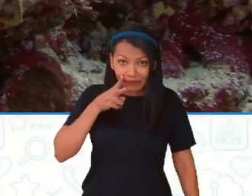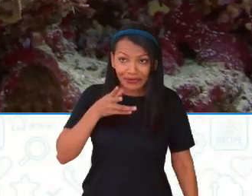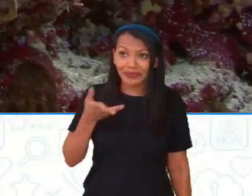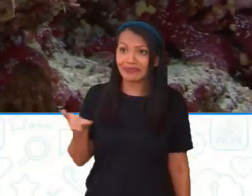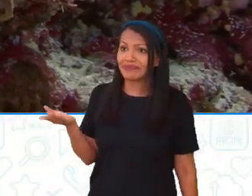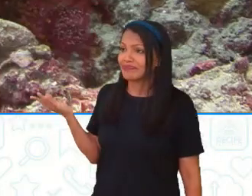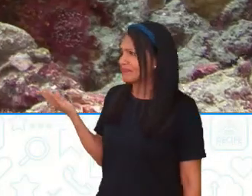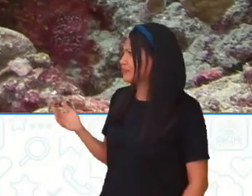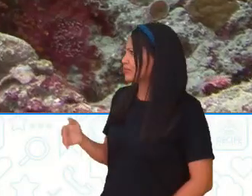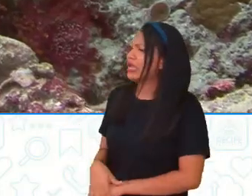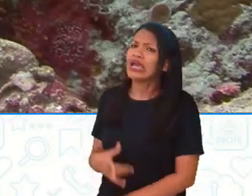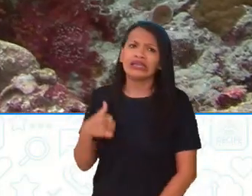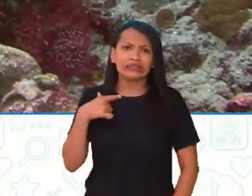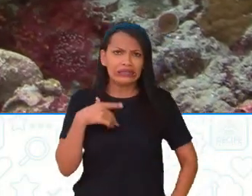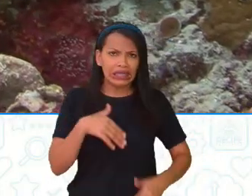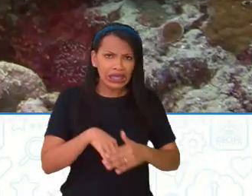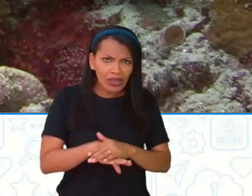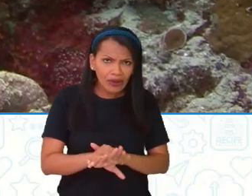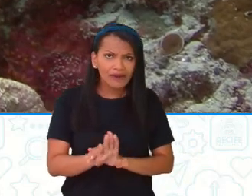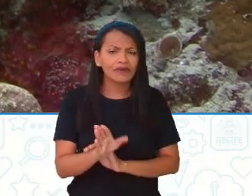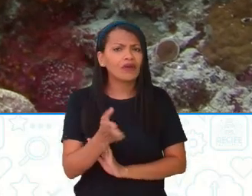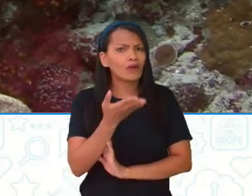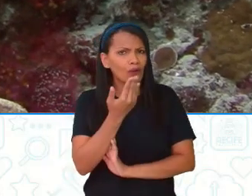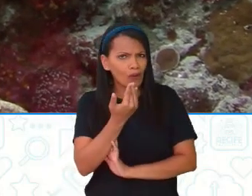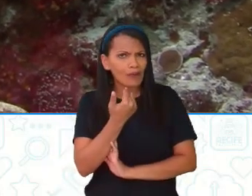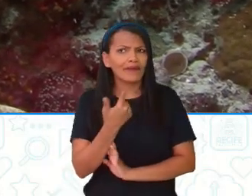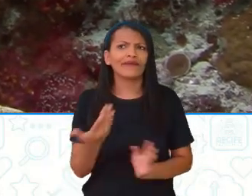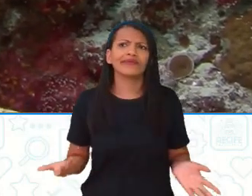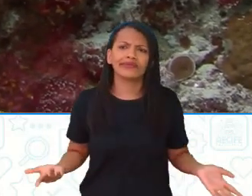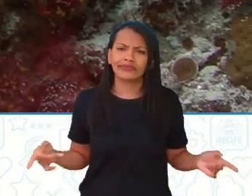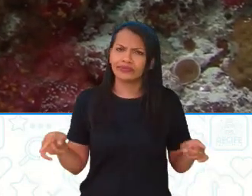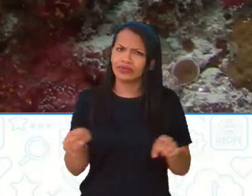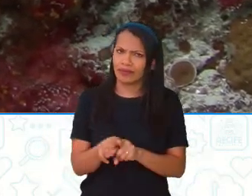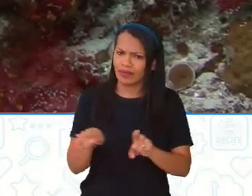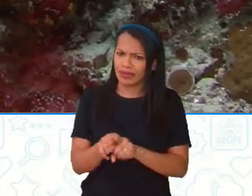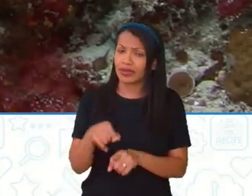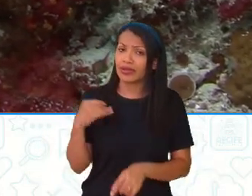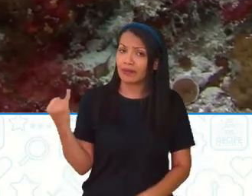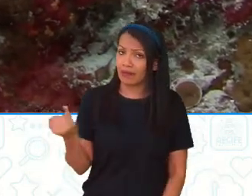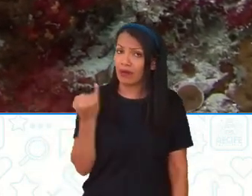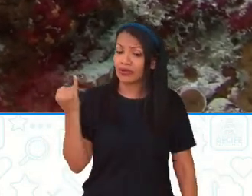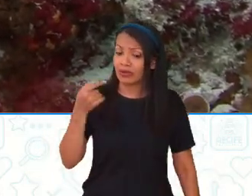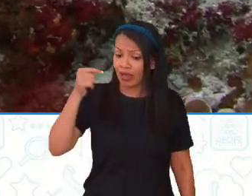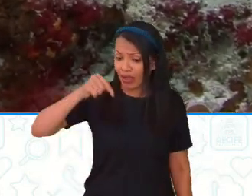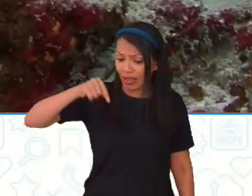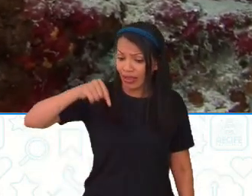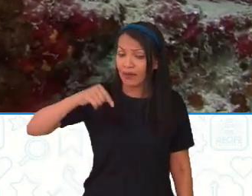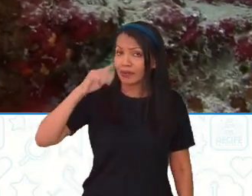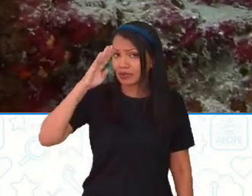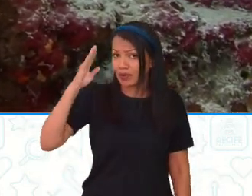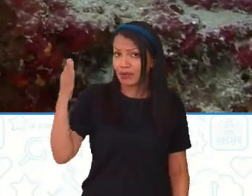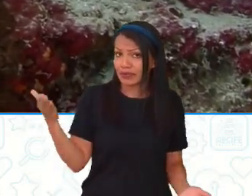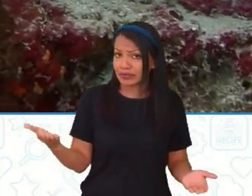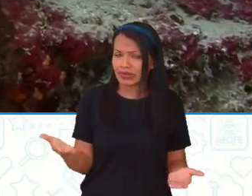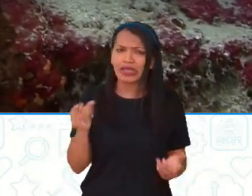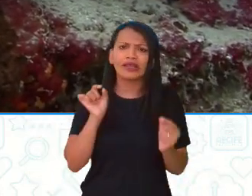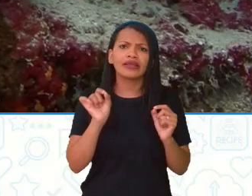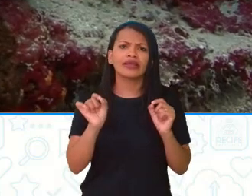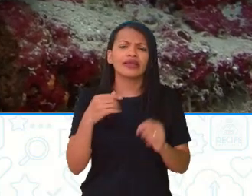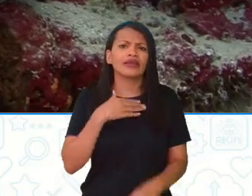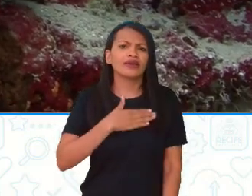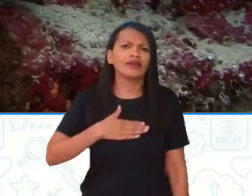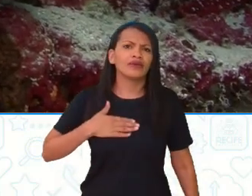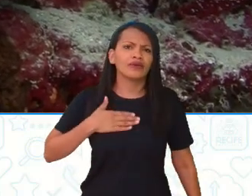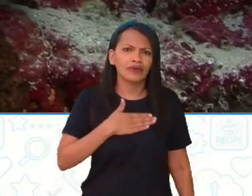assim? Vocês têm um hábito de se alimentar de molúsculos? O molúsculo também é um importante alimento aqui, principalmente para a gente. Quem é que gosta de